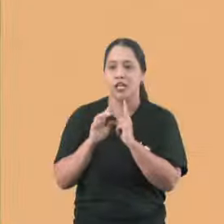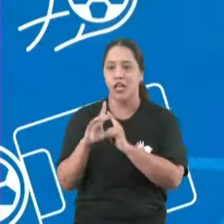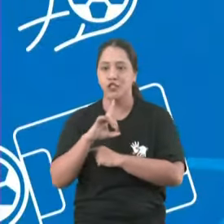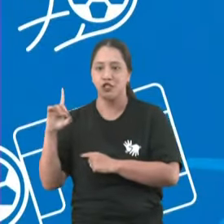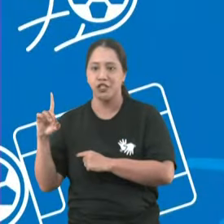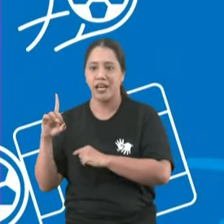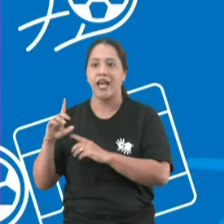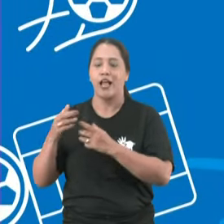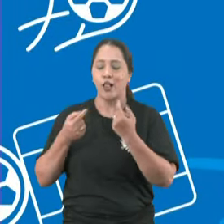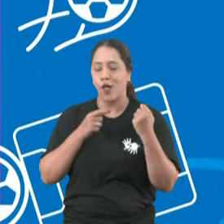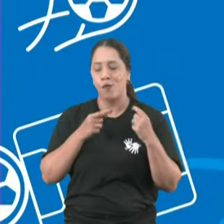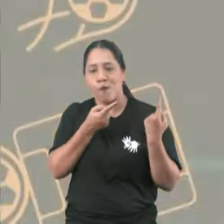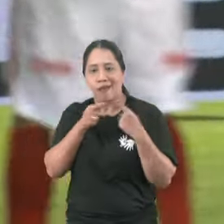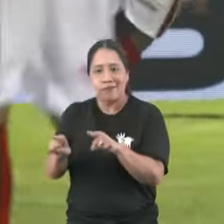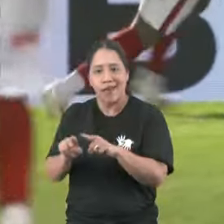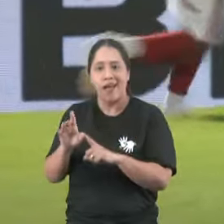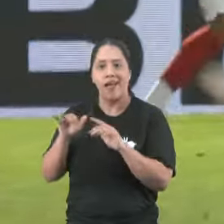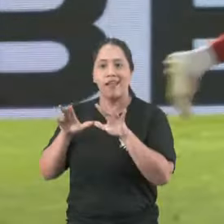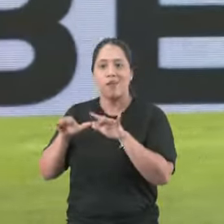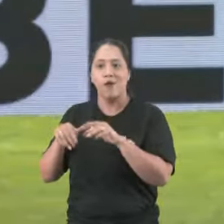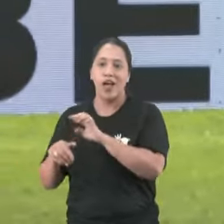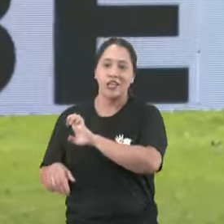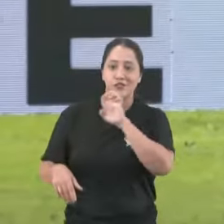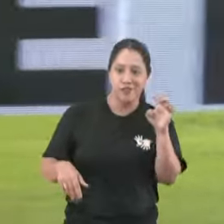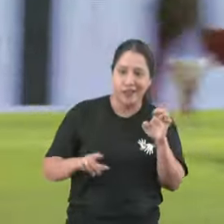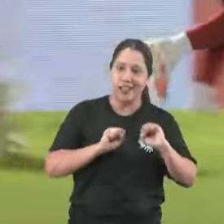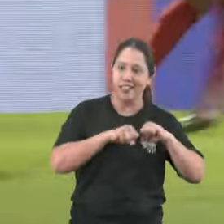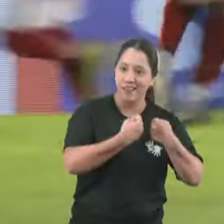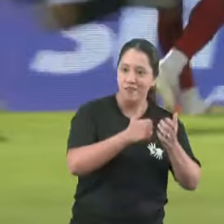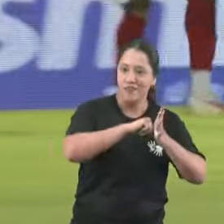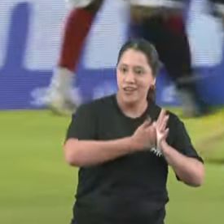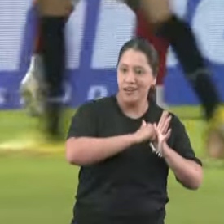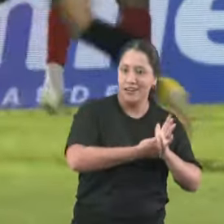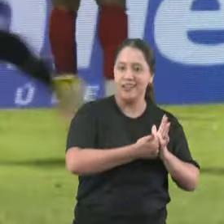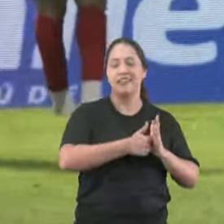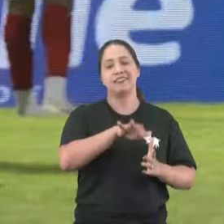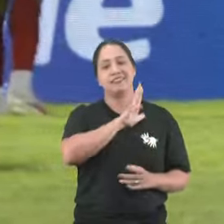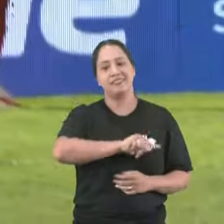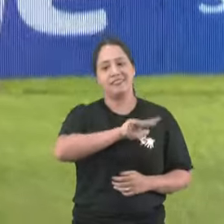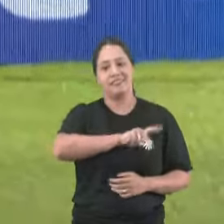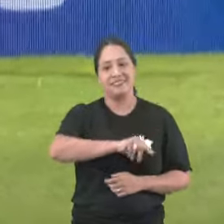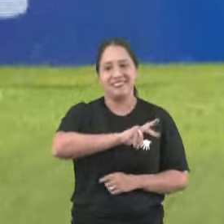do ataque do Asa, esquerdo da defensiva do CRB.